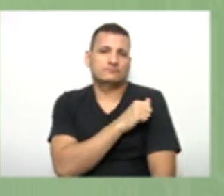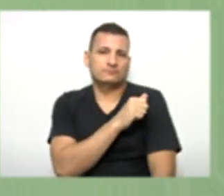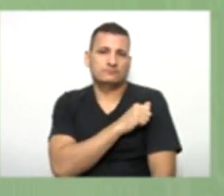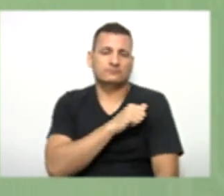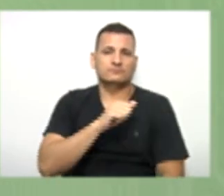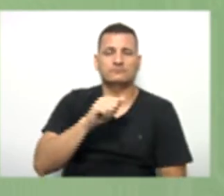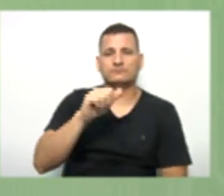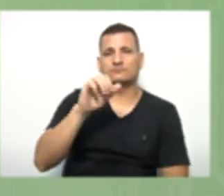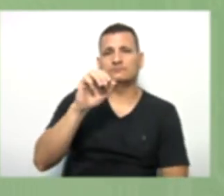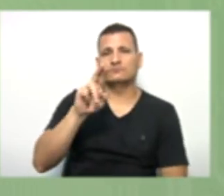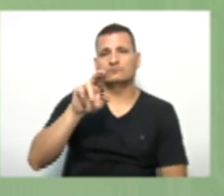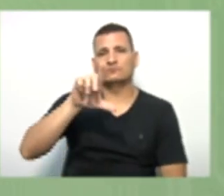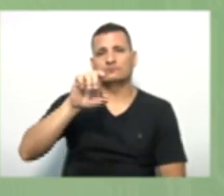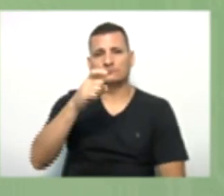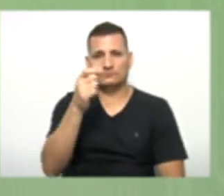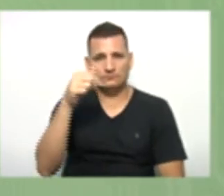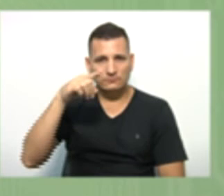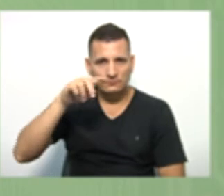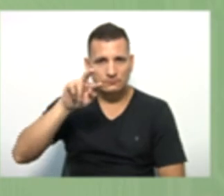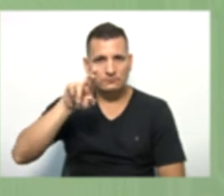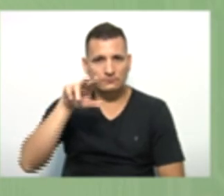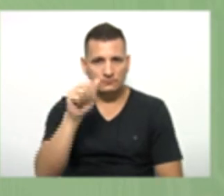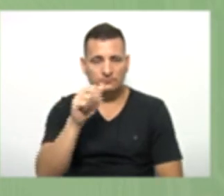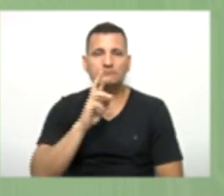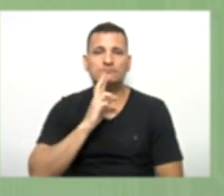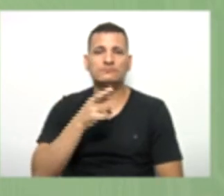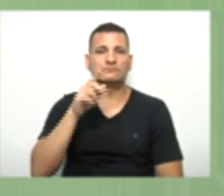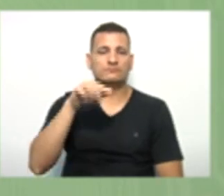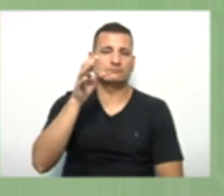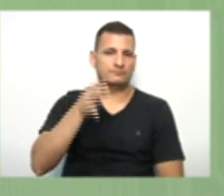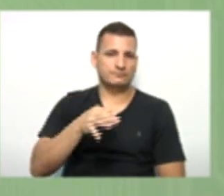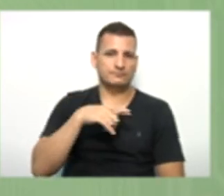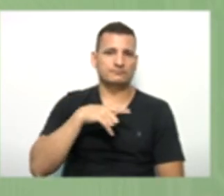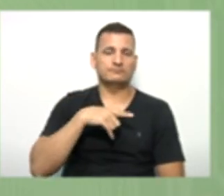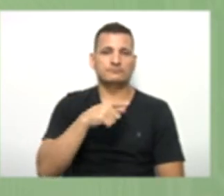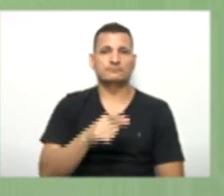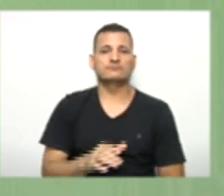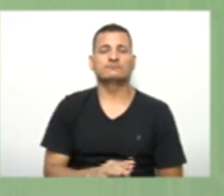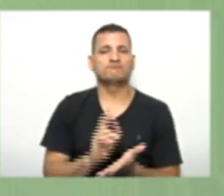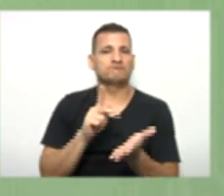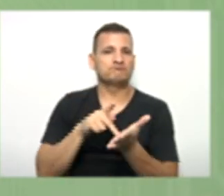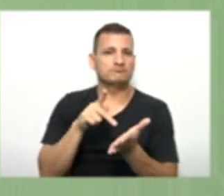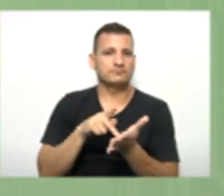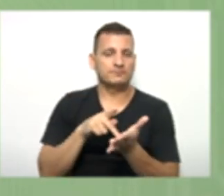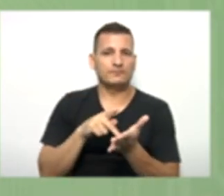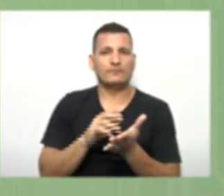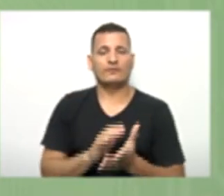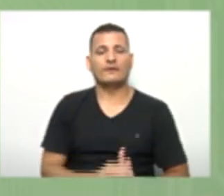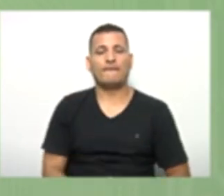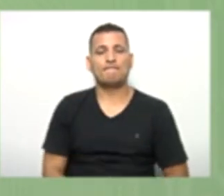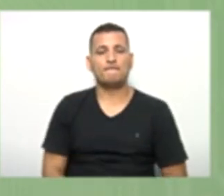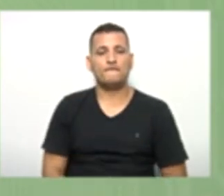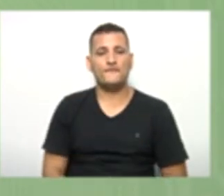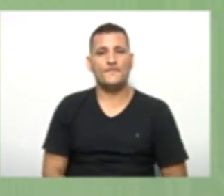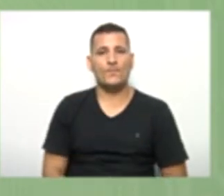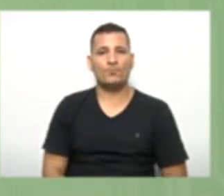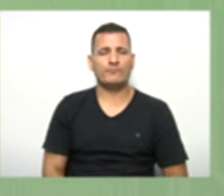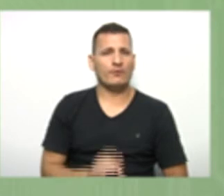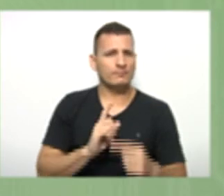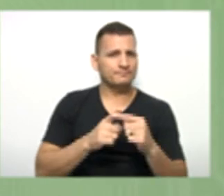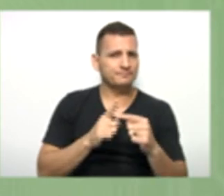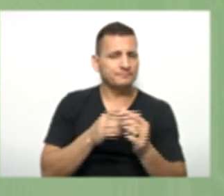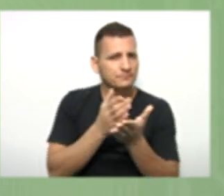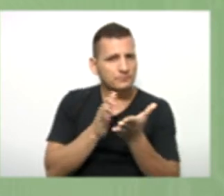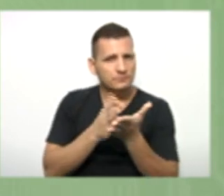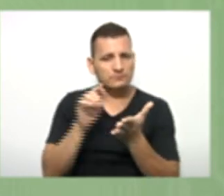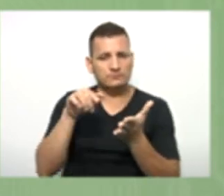Rondon, responderam que essa está correta. Corretíssima essa, olha só, verdadeira, porque as sobras só existem